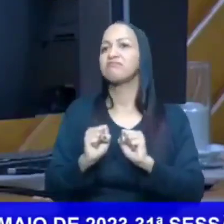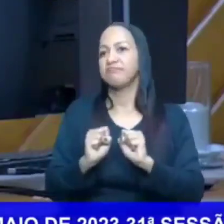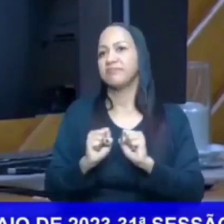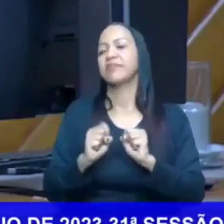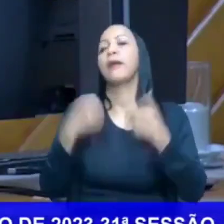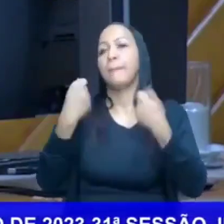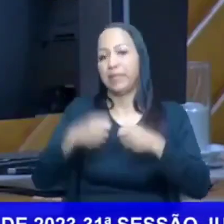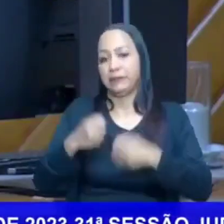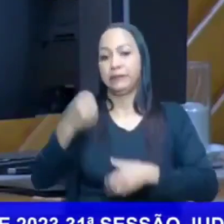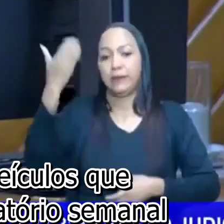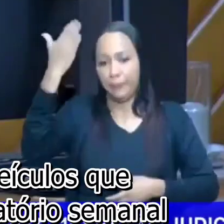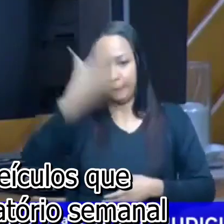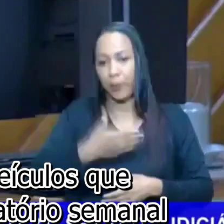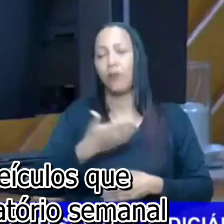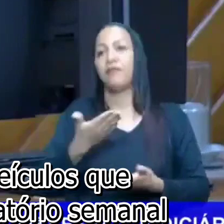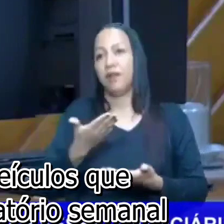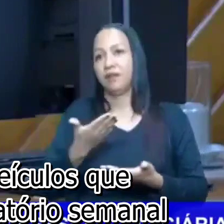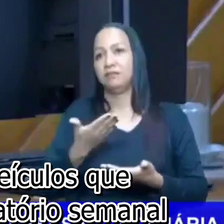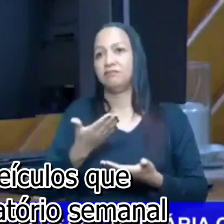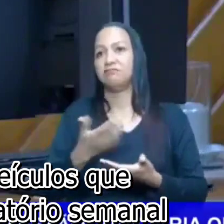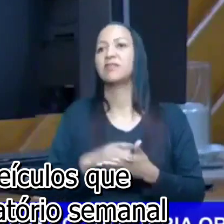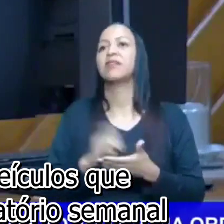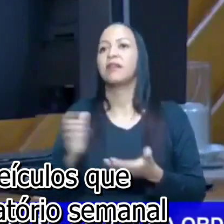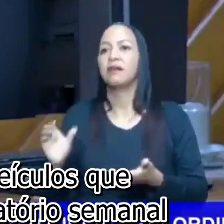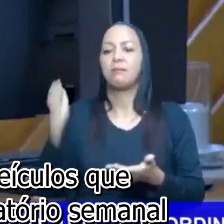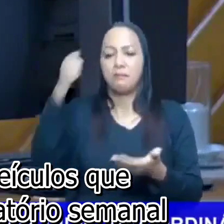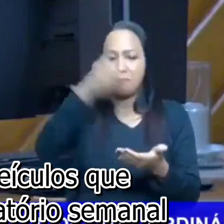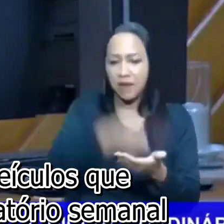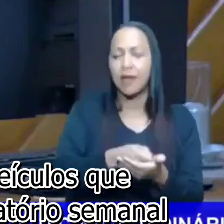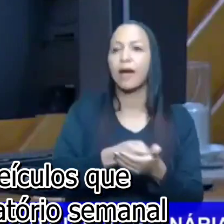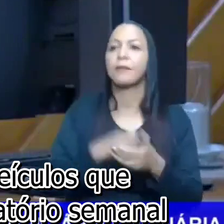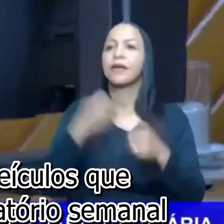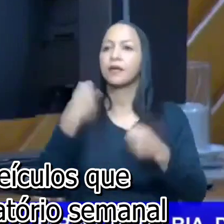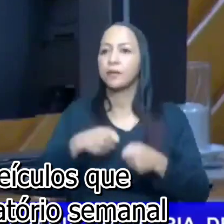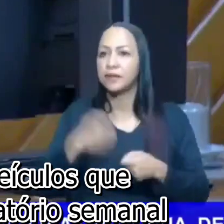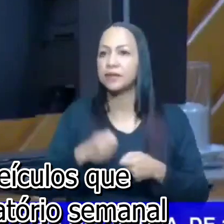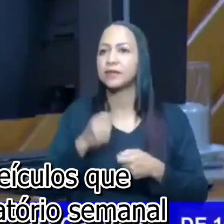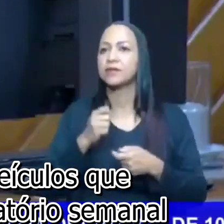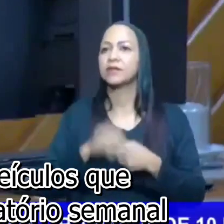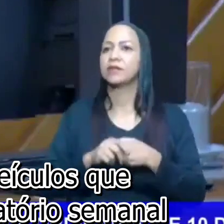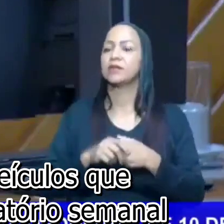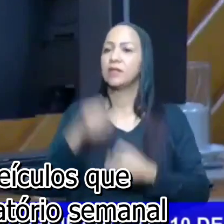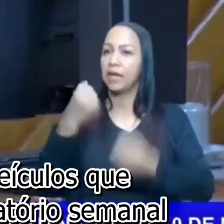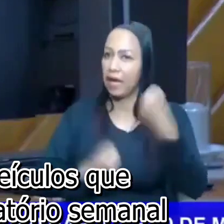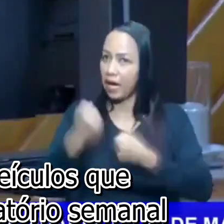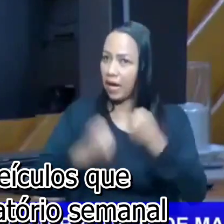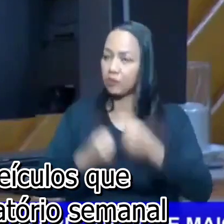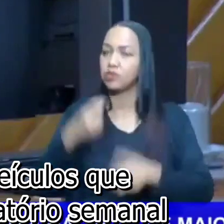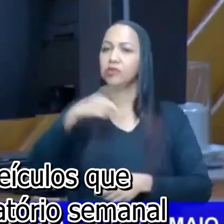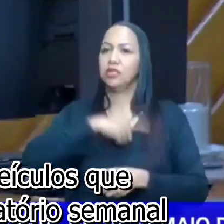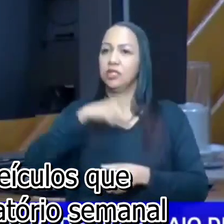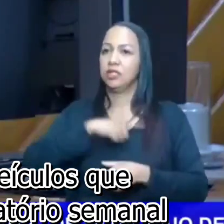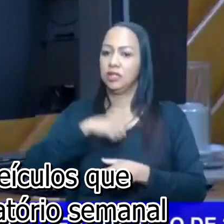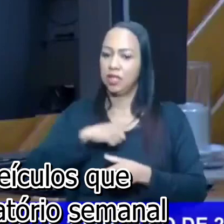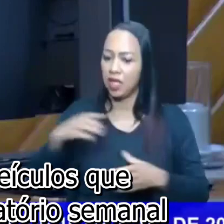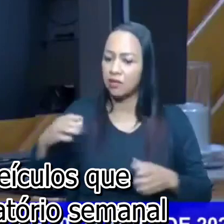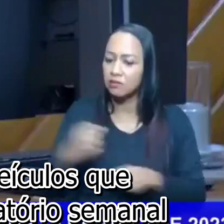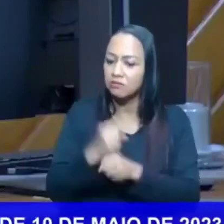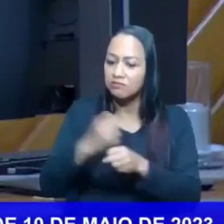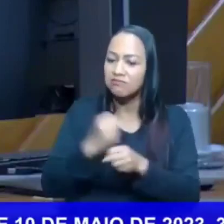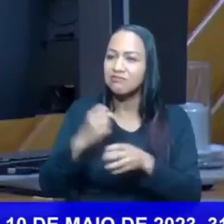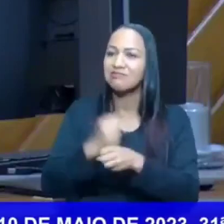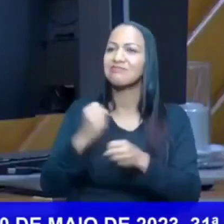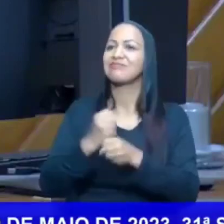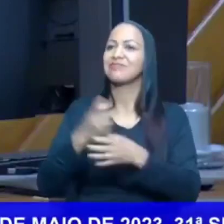deve ser comprovado. E esse gasto só pode ser comprovado para os veículos que constam na prestação de contas a partir de um relatório